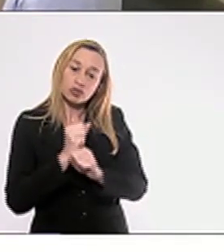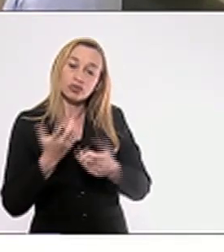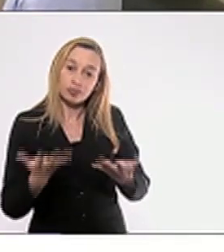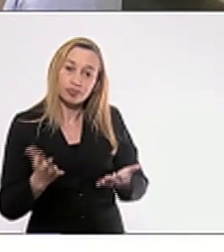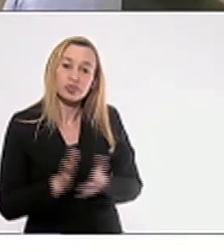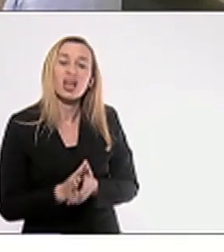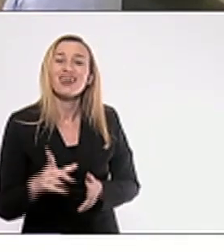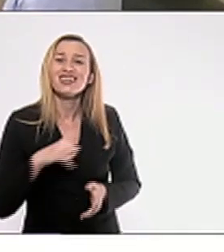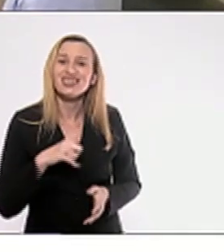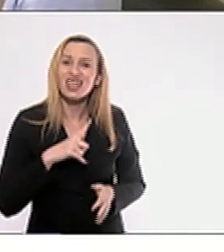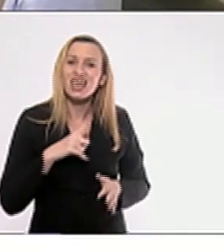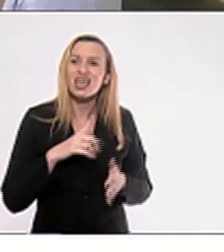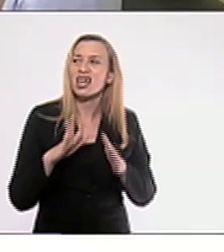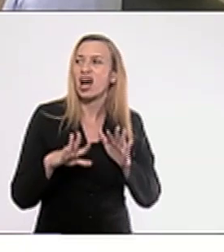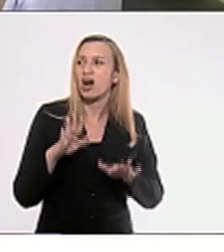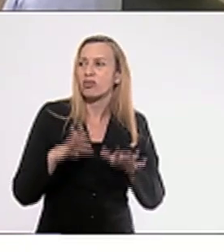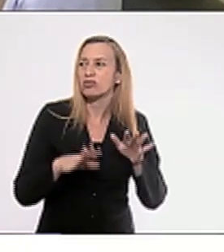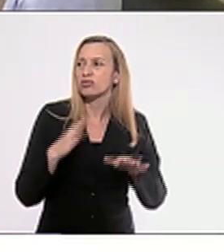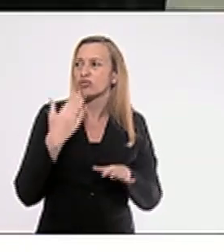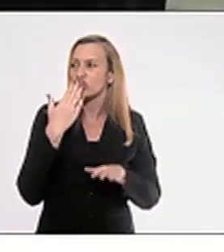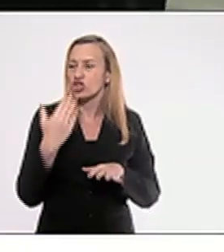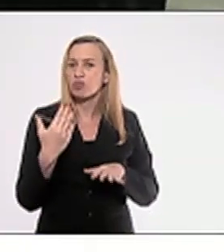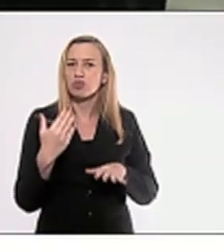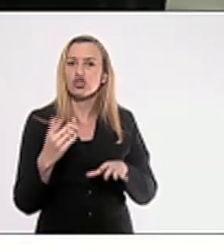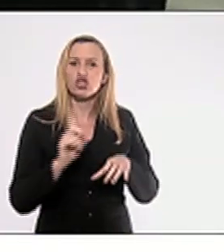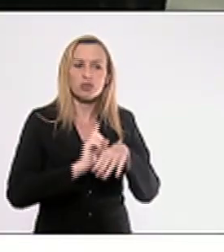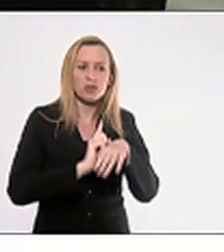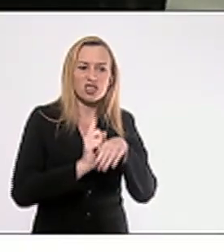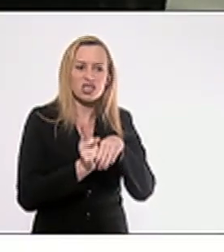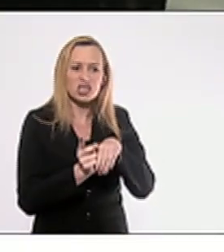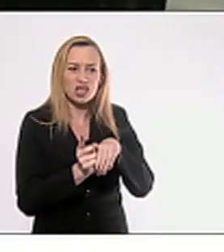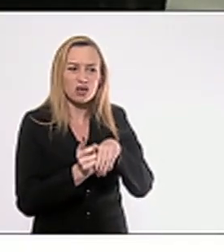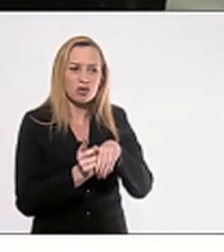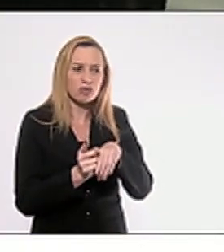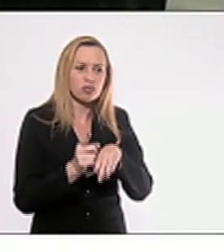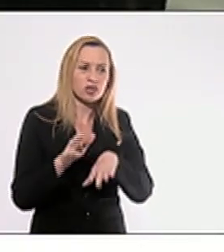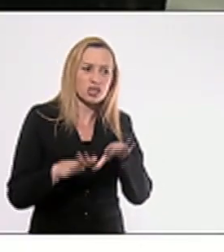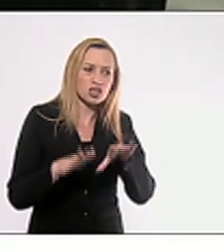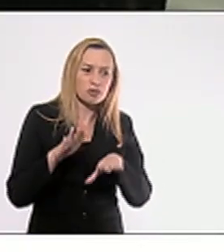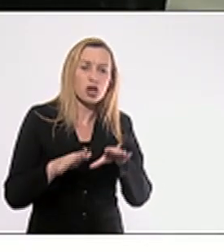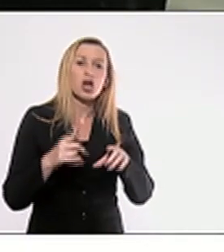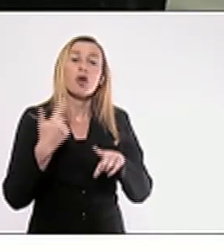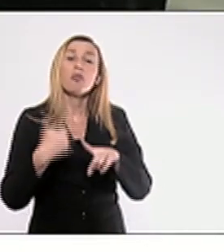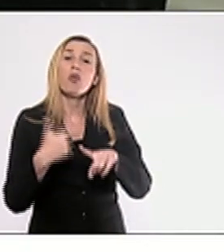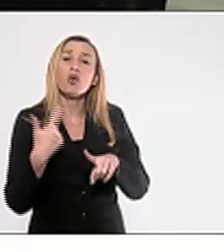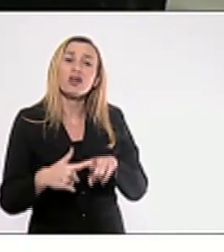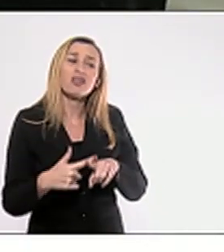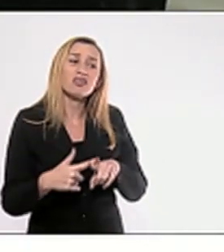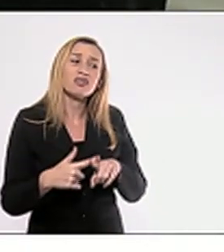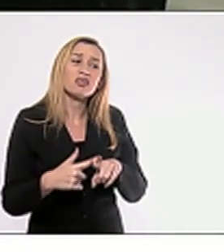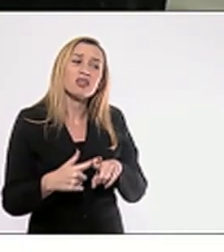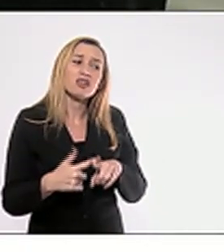Há algum tipo de medição automatizada nesse aspecto? E, se não, por que,